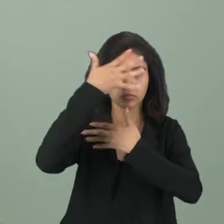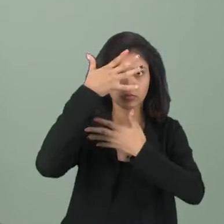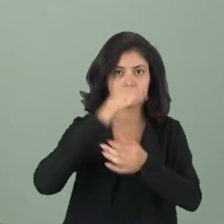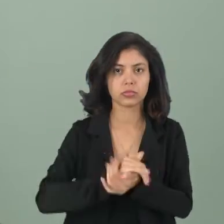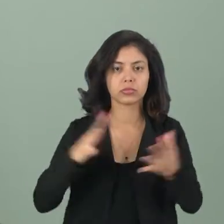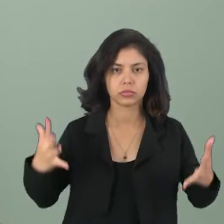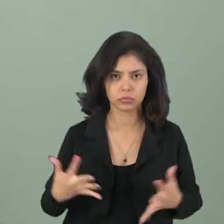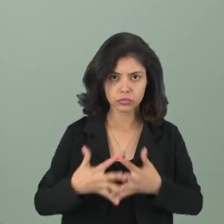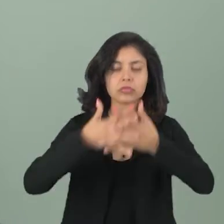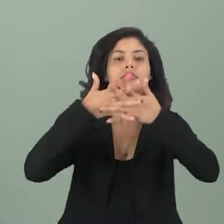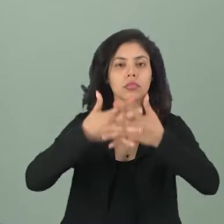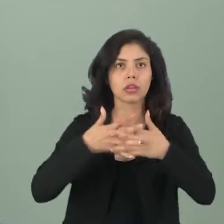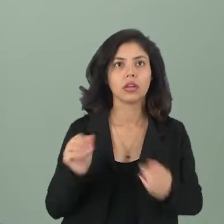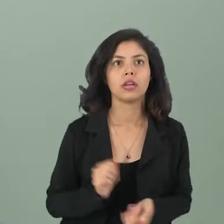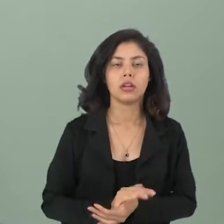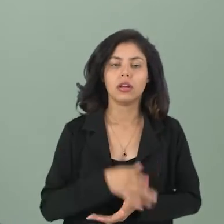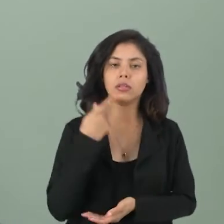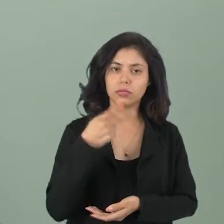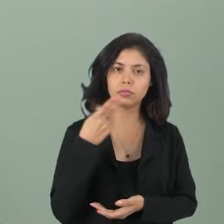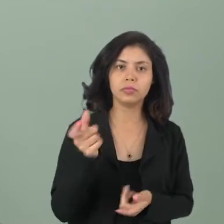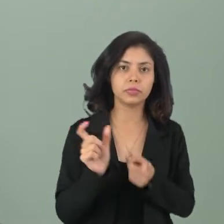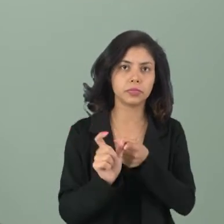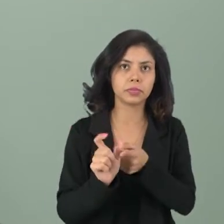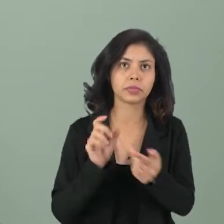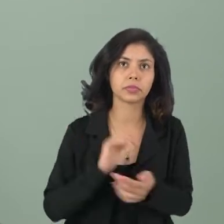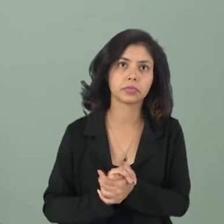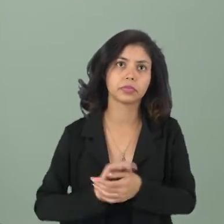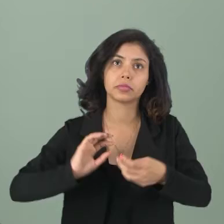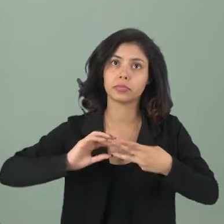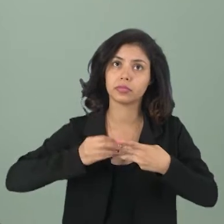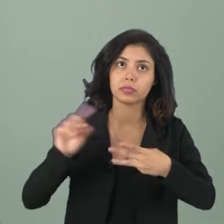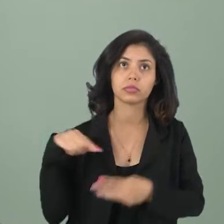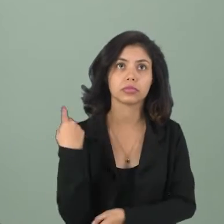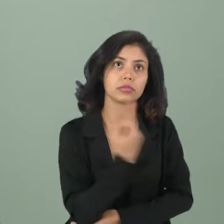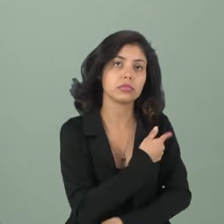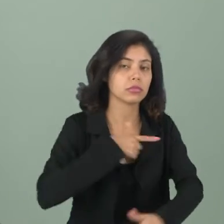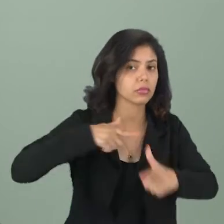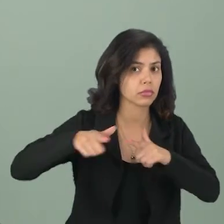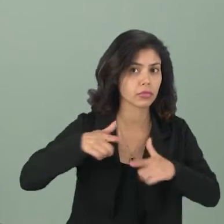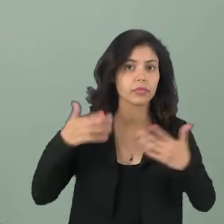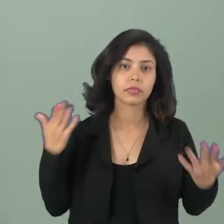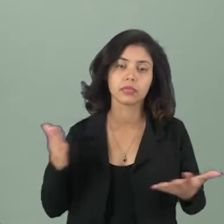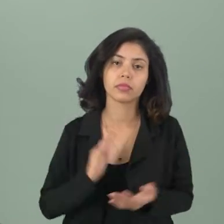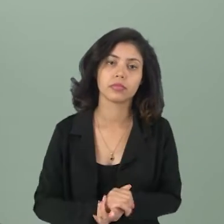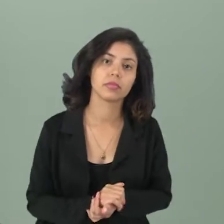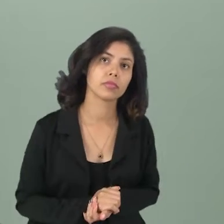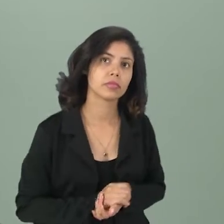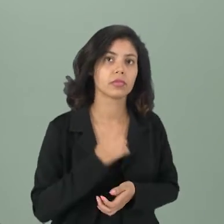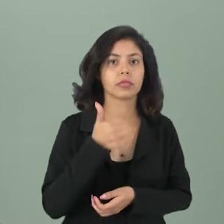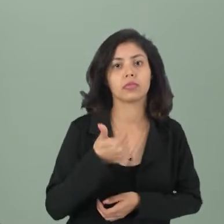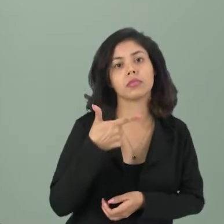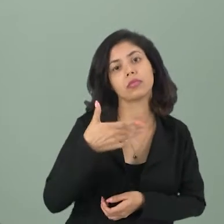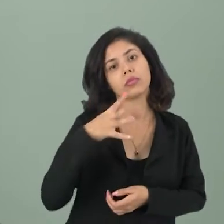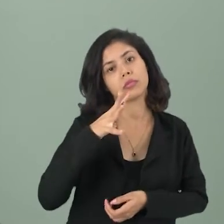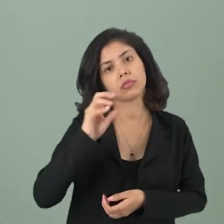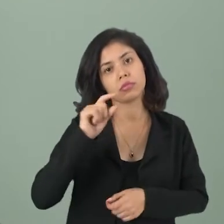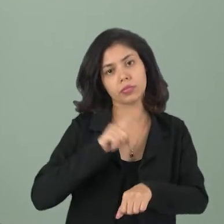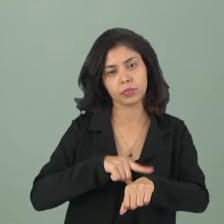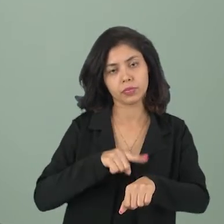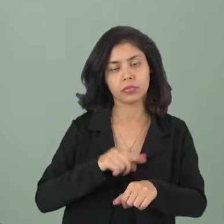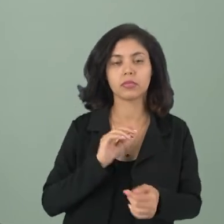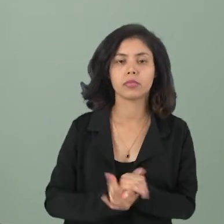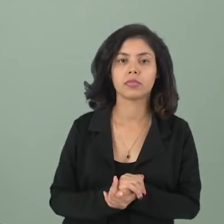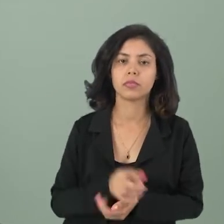mais assim um outro rádio outras palavras nosso cérebro Ele trabalha não trabalha muito né trabalha por 24 horas né